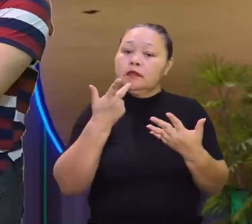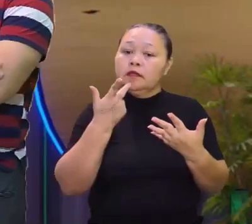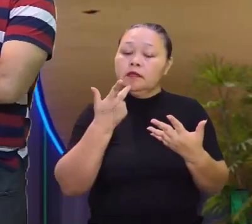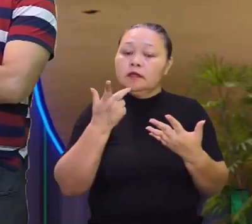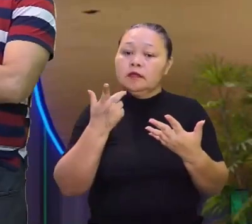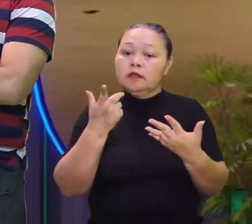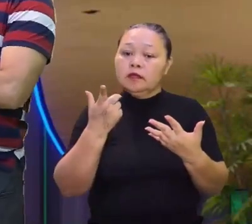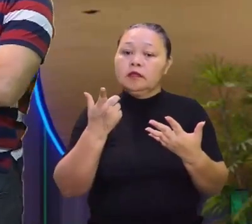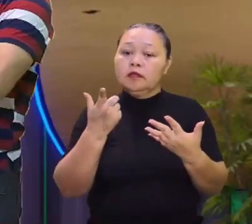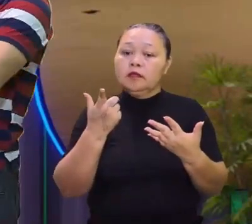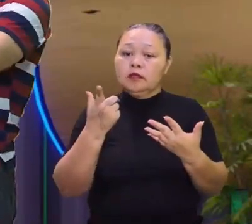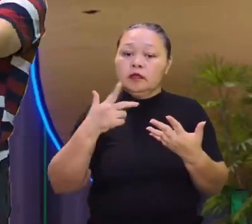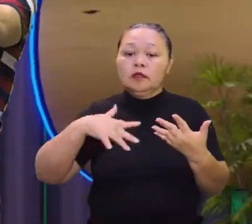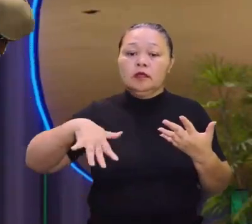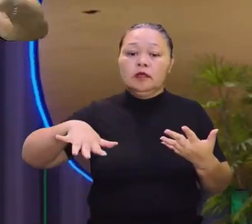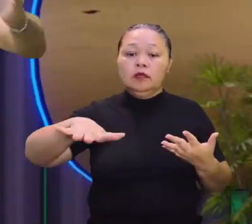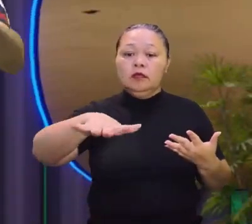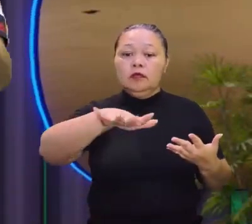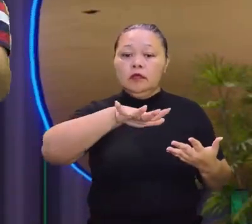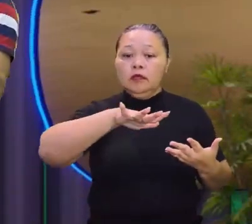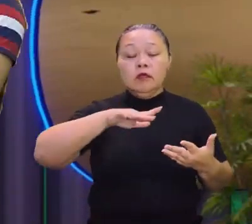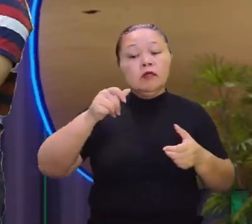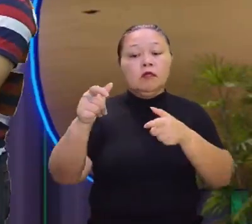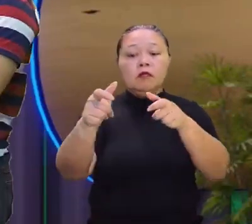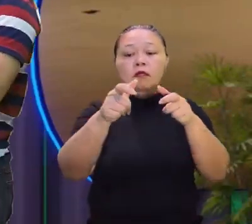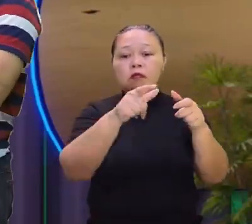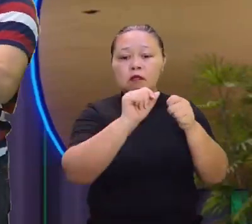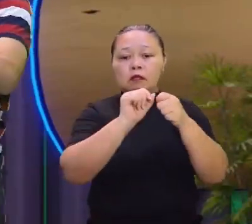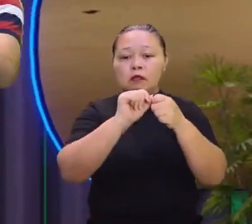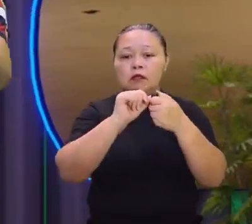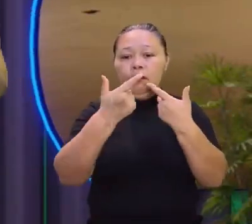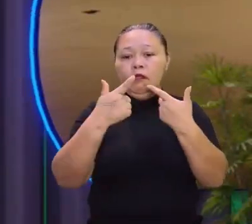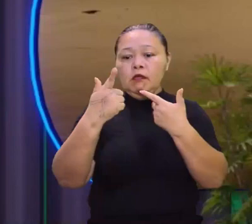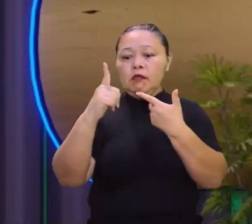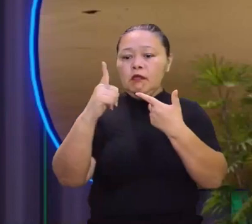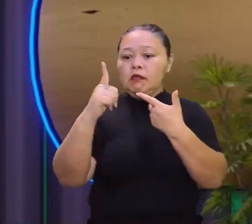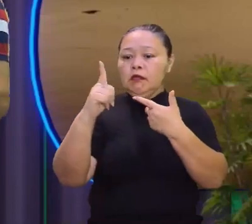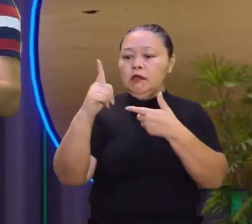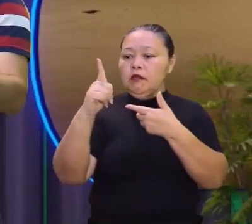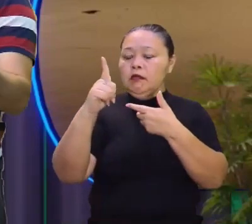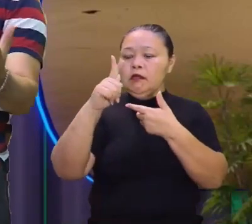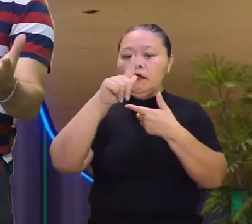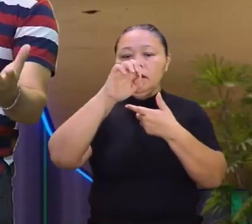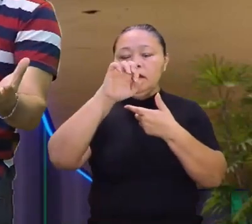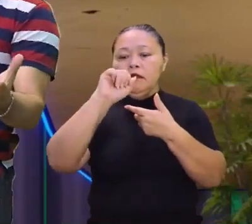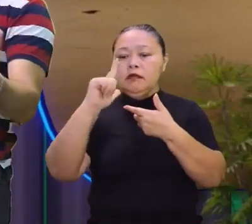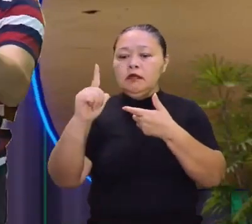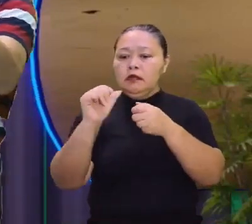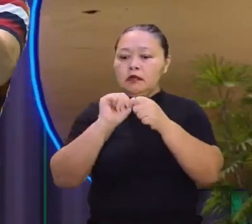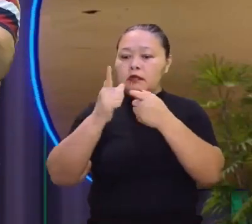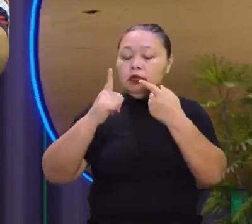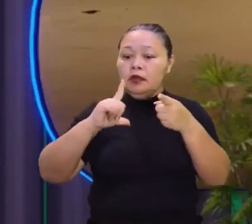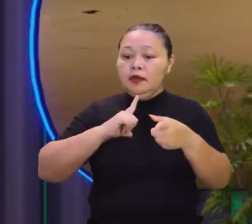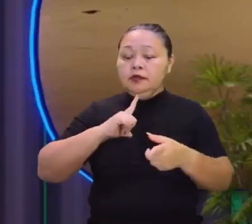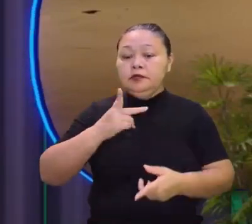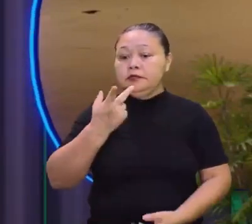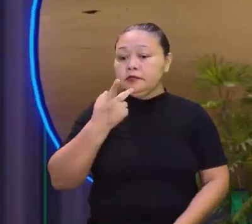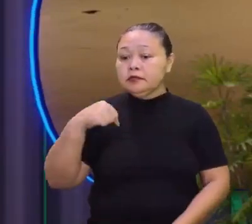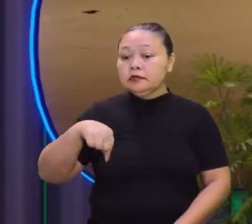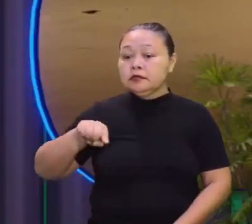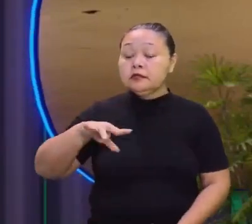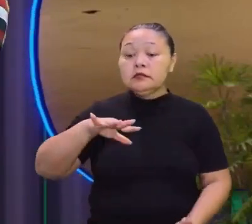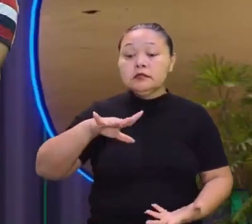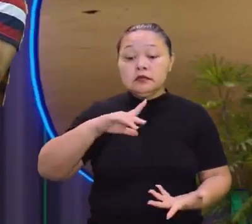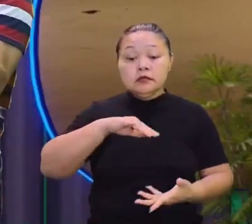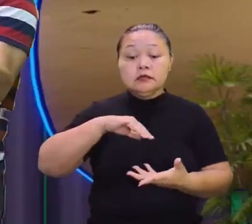que são essa região, qualquer lugar, nós estamos falando de geografia geral. Isso mesmo. Obviamente, se nós estamos